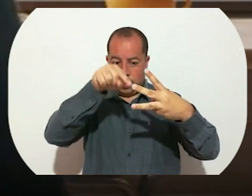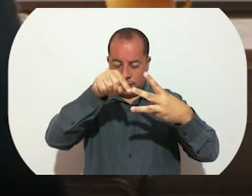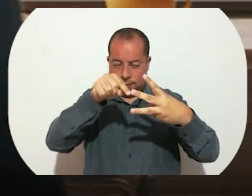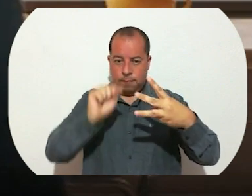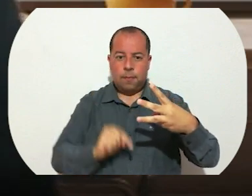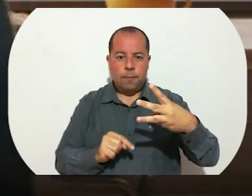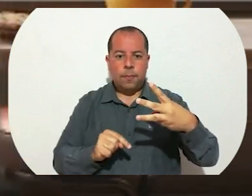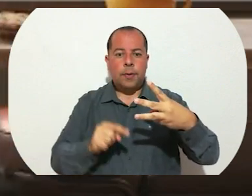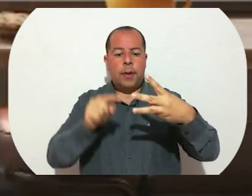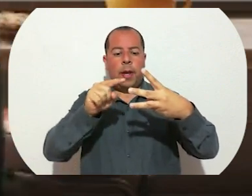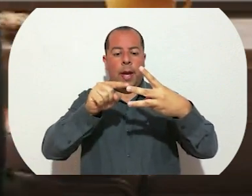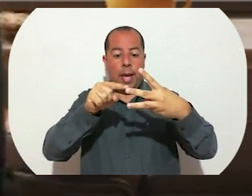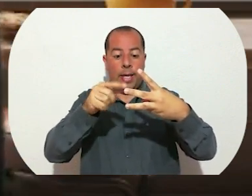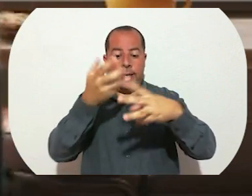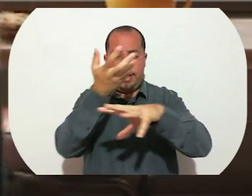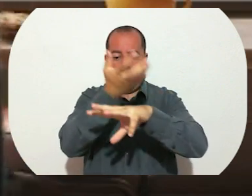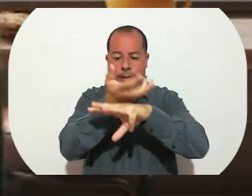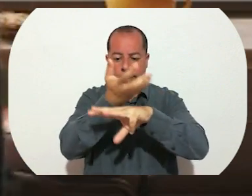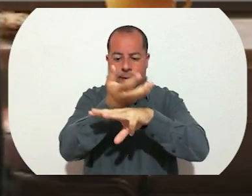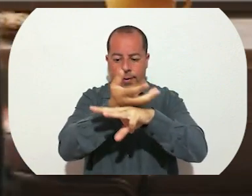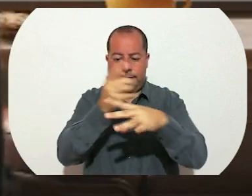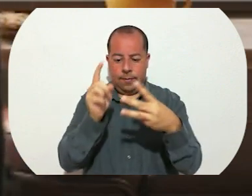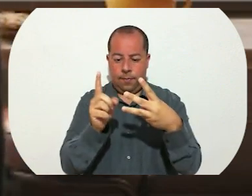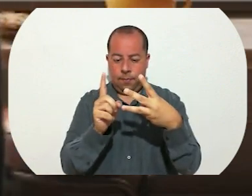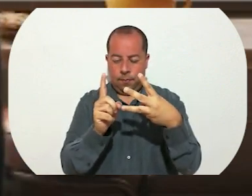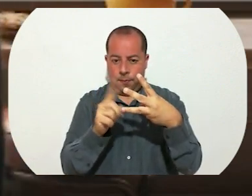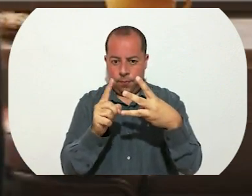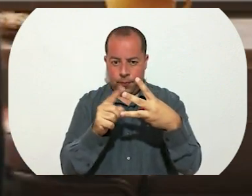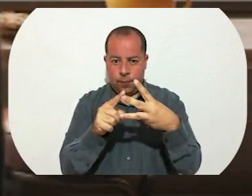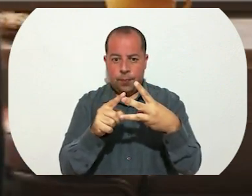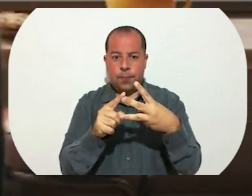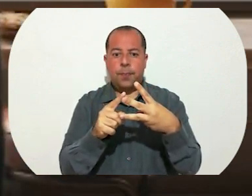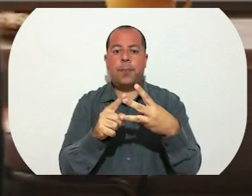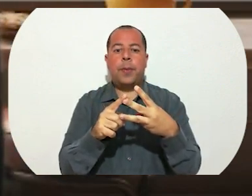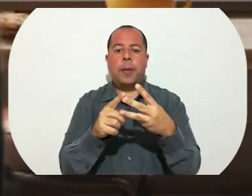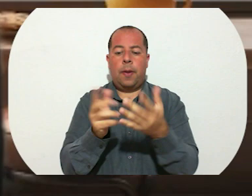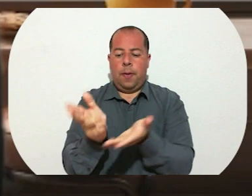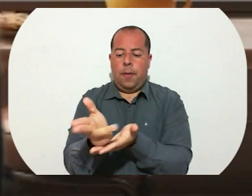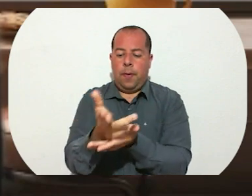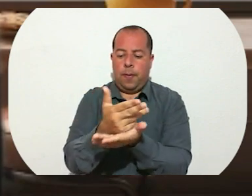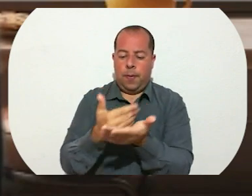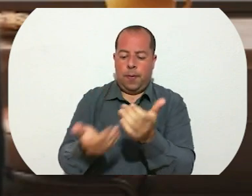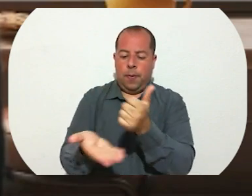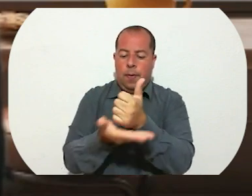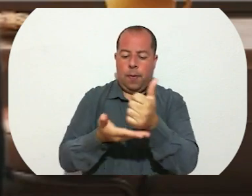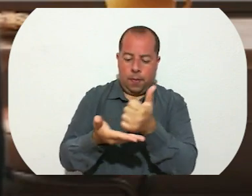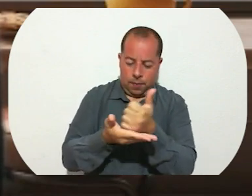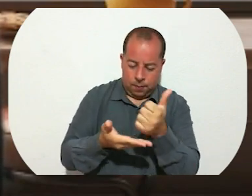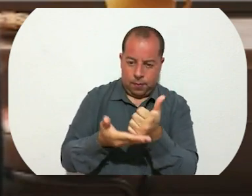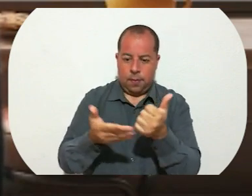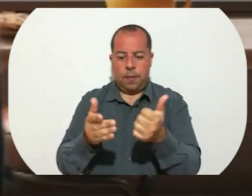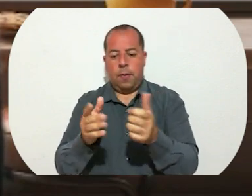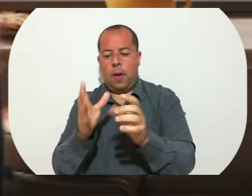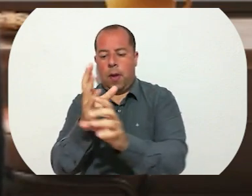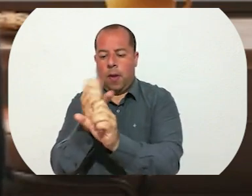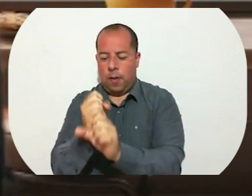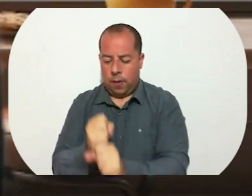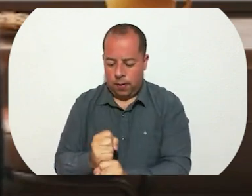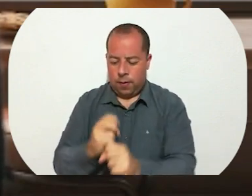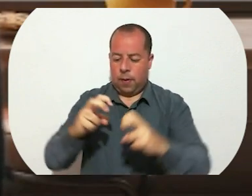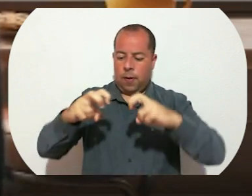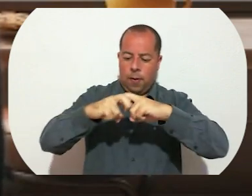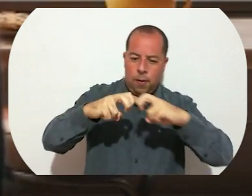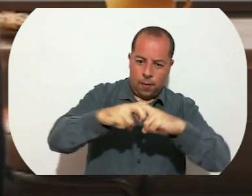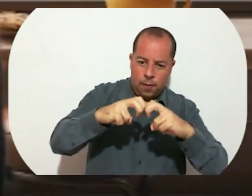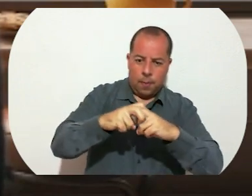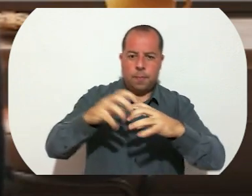profissionalizante. Bom, entre as disciplinas que são ofertadas nesse núcleo estão desenho básico e digital,